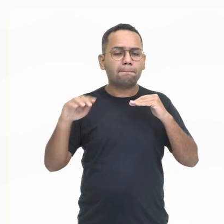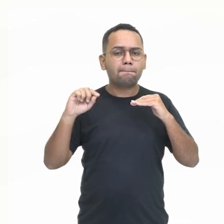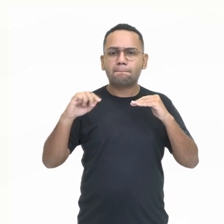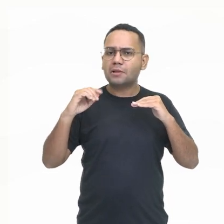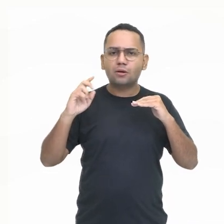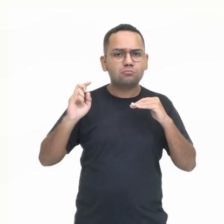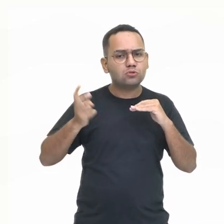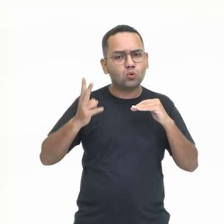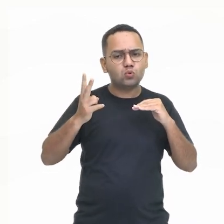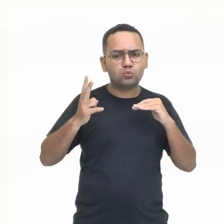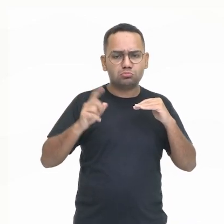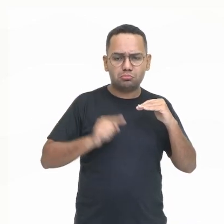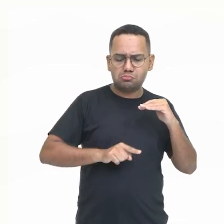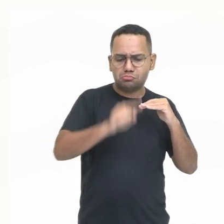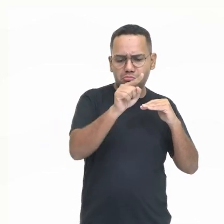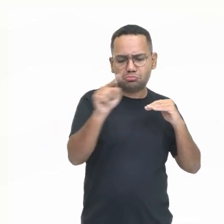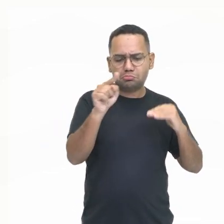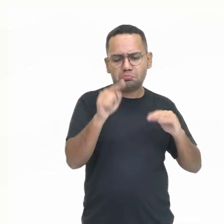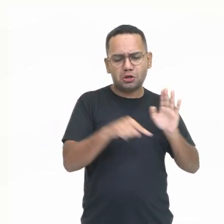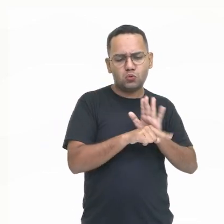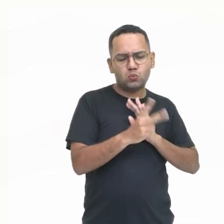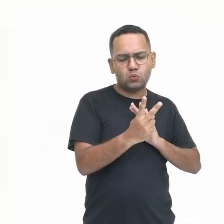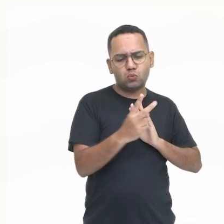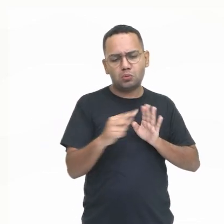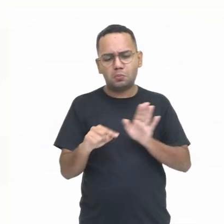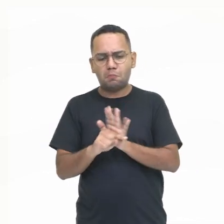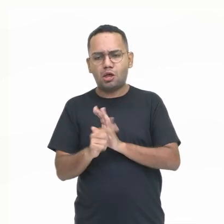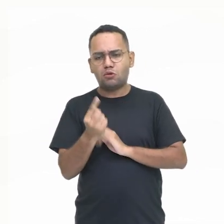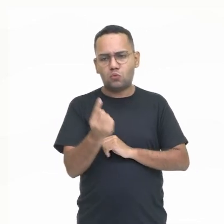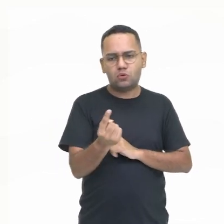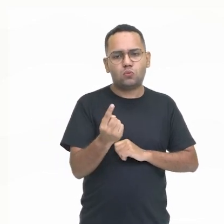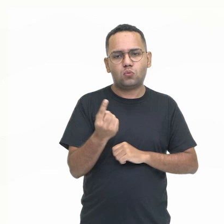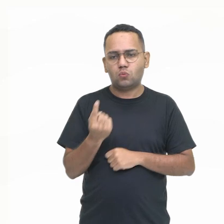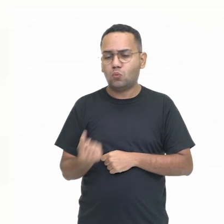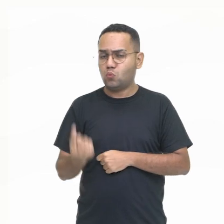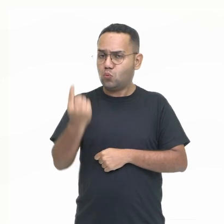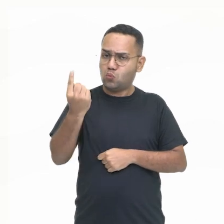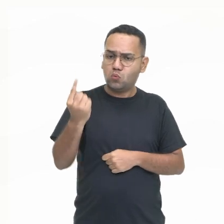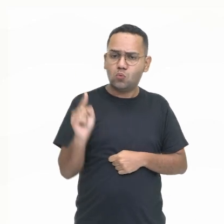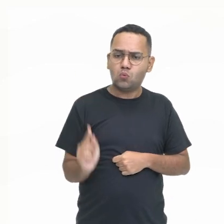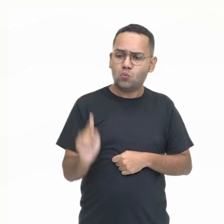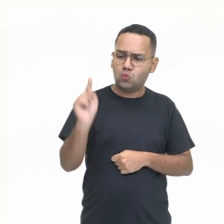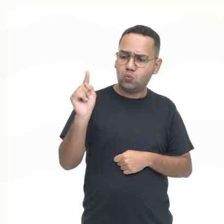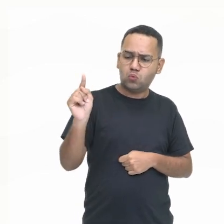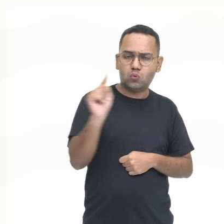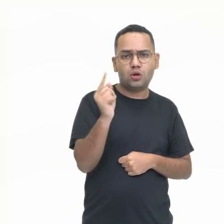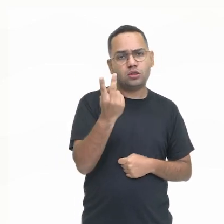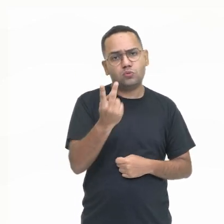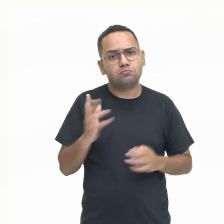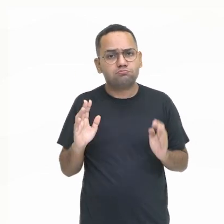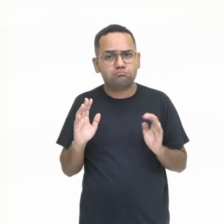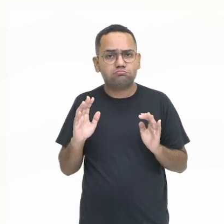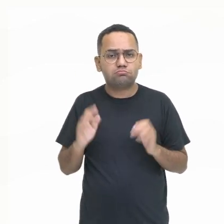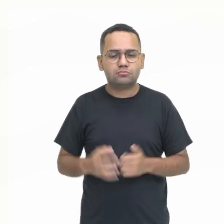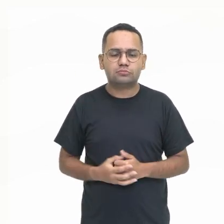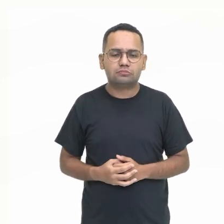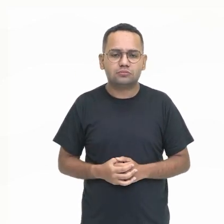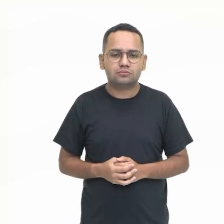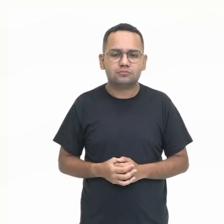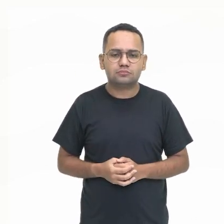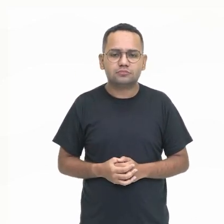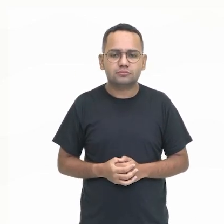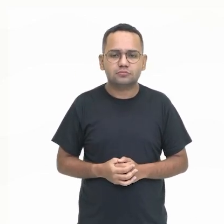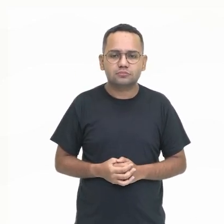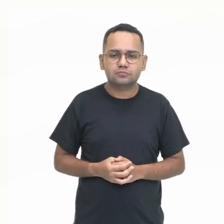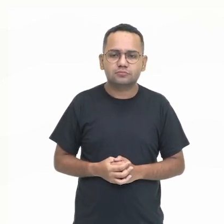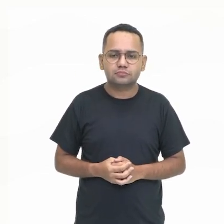vai ser 2. Se for menos 1, o valor da função é 2. E se for 1, o valor da função é 2. Quer dizer que, no